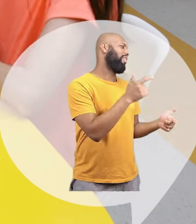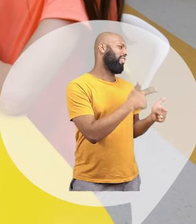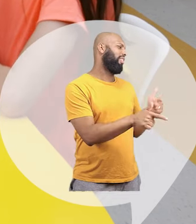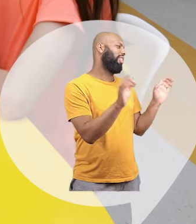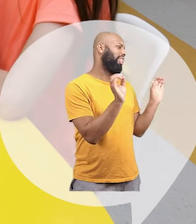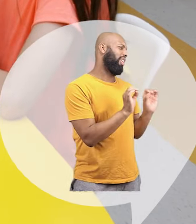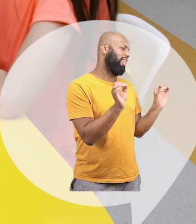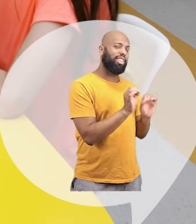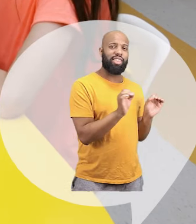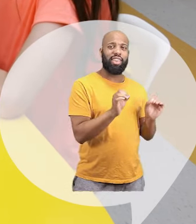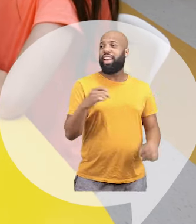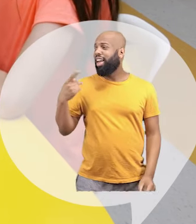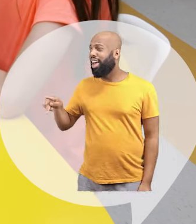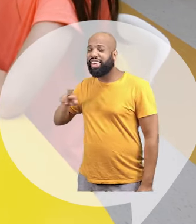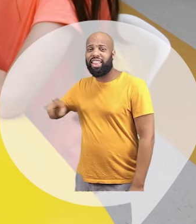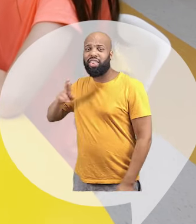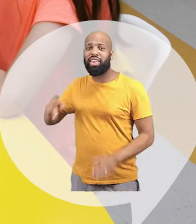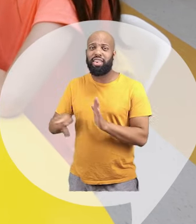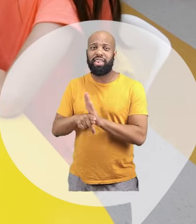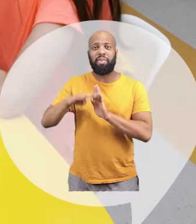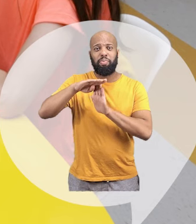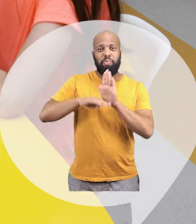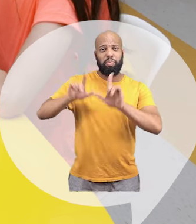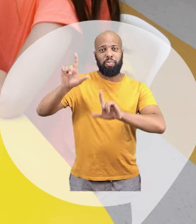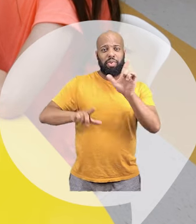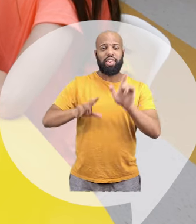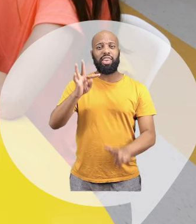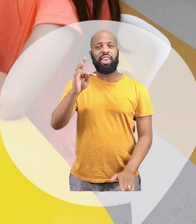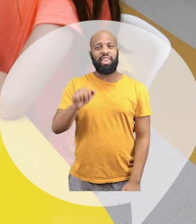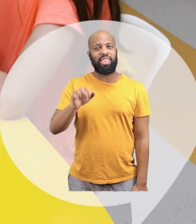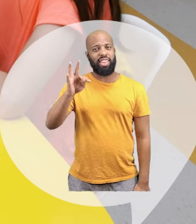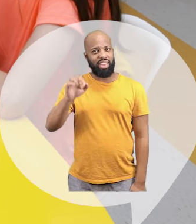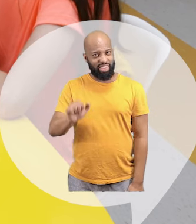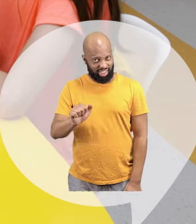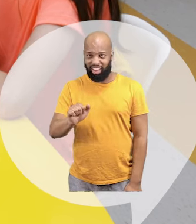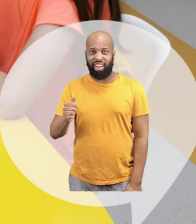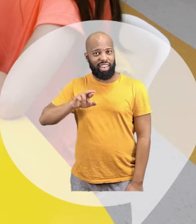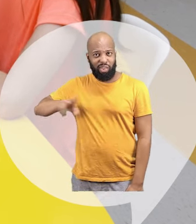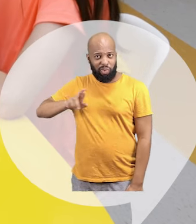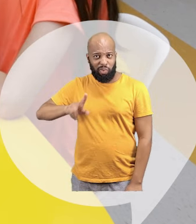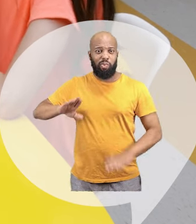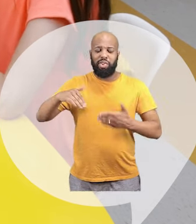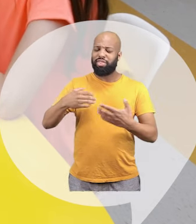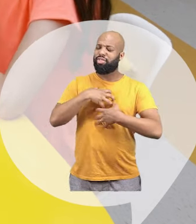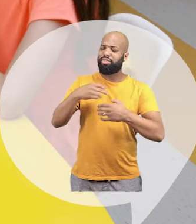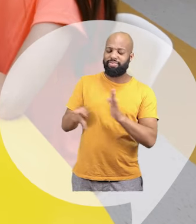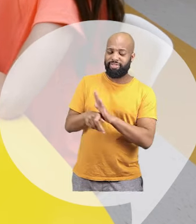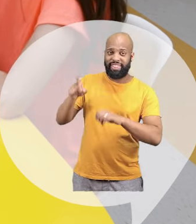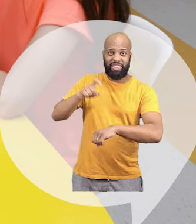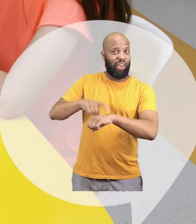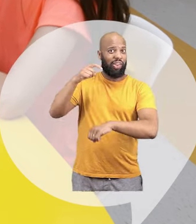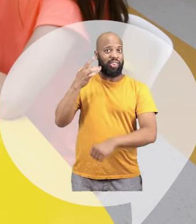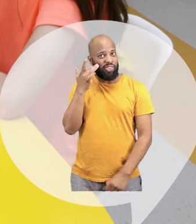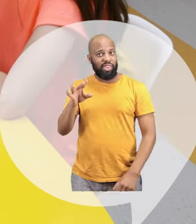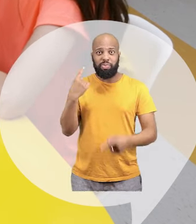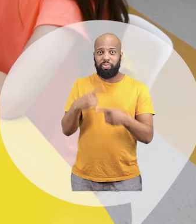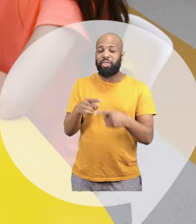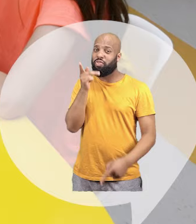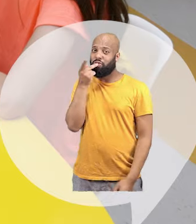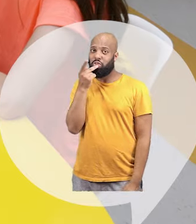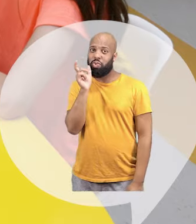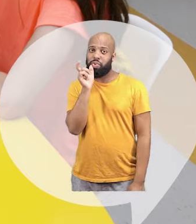a gente não é Tatá Werneck eu não conheço essa essa vibe de improvisação ao freestyle assim eu